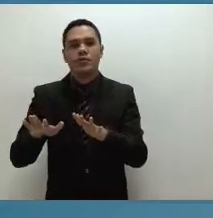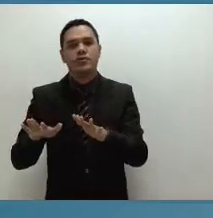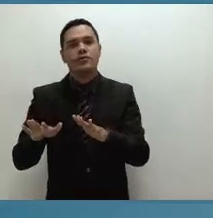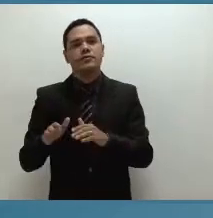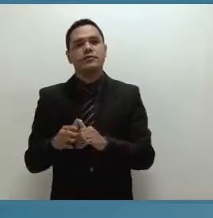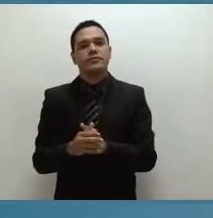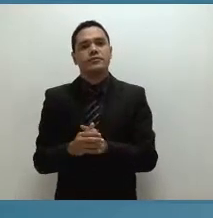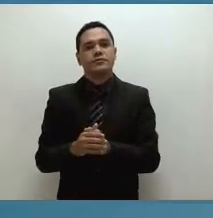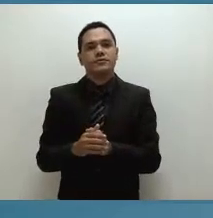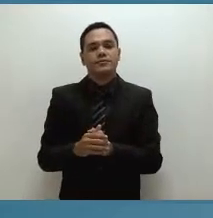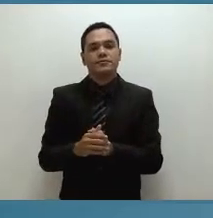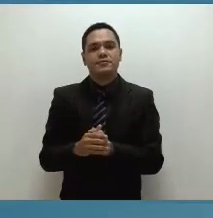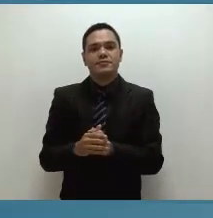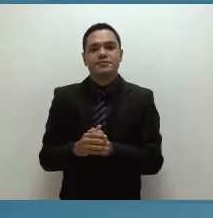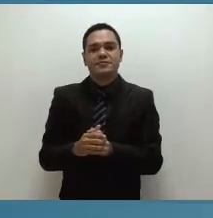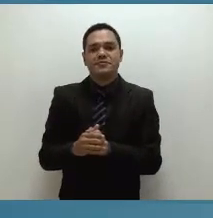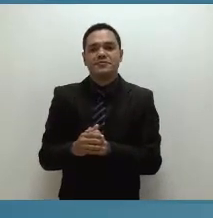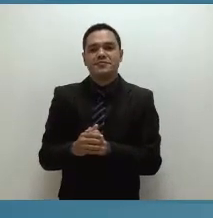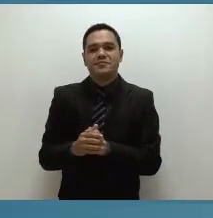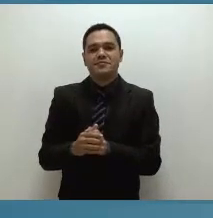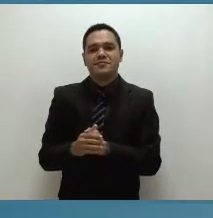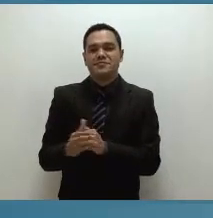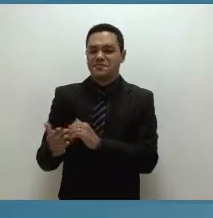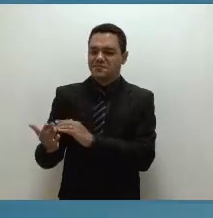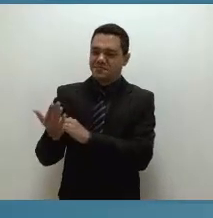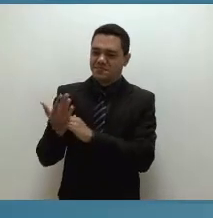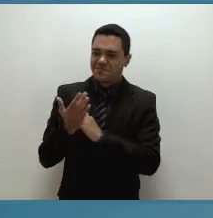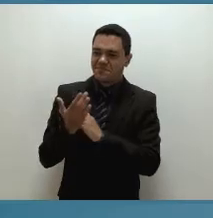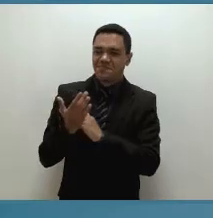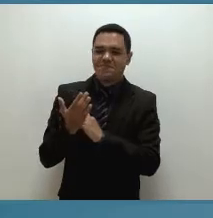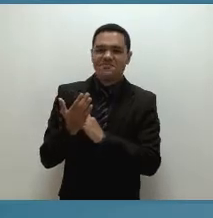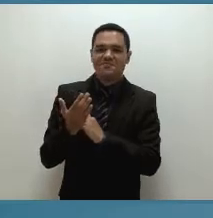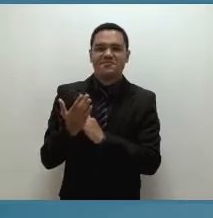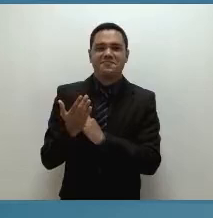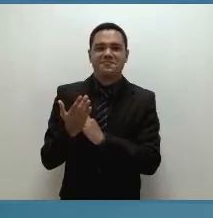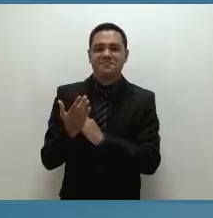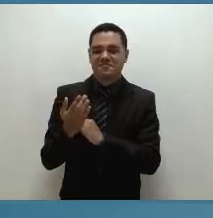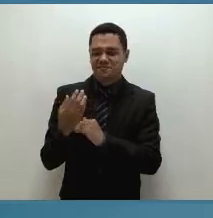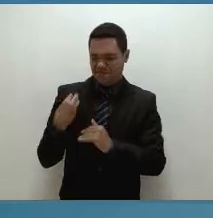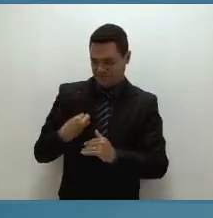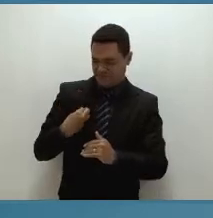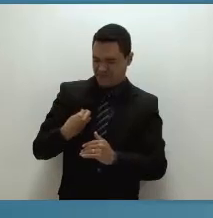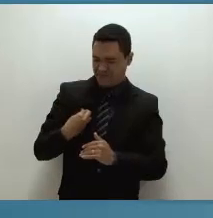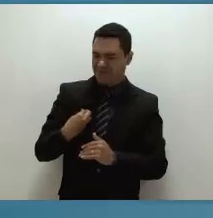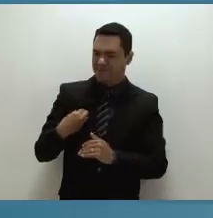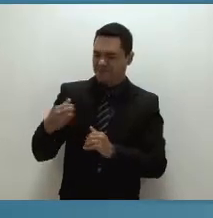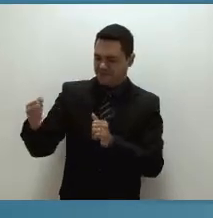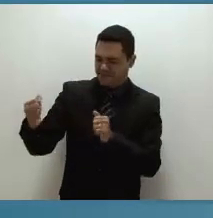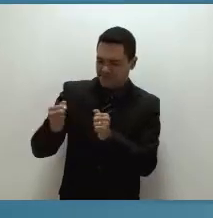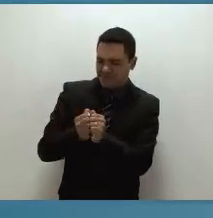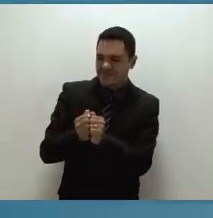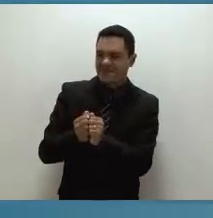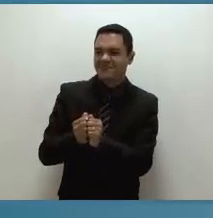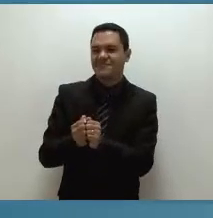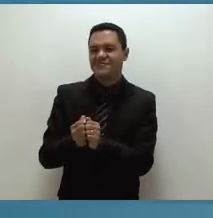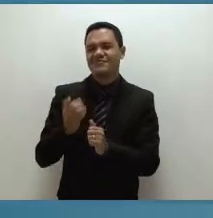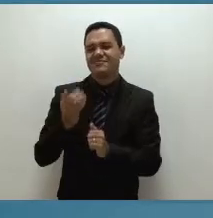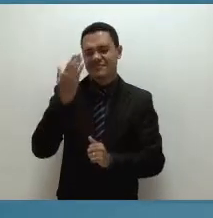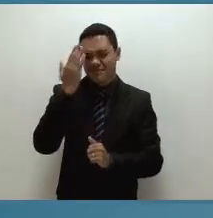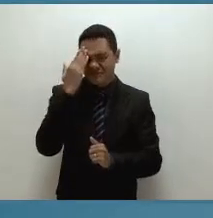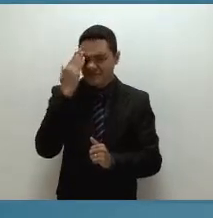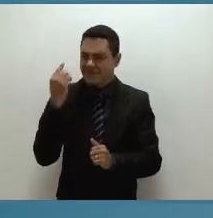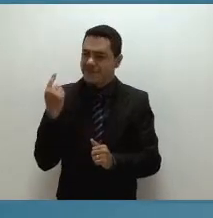ou fazem, e ainda fazem parte da nossa vida, porque sem a participação de cada